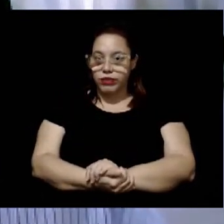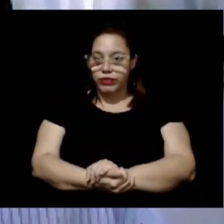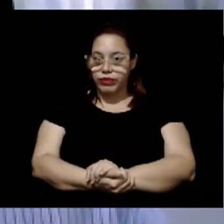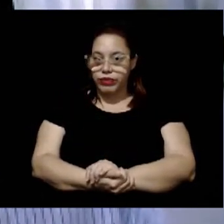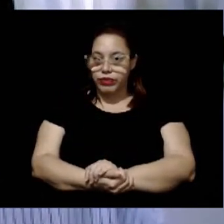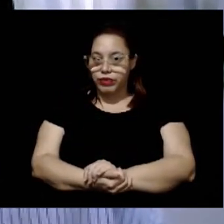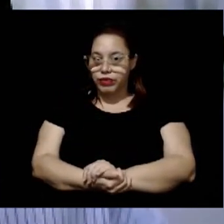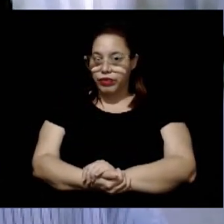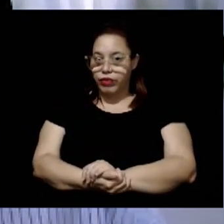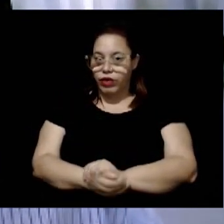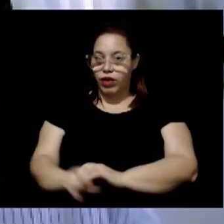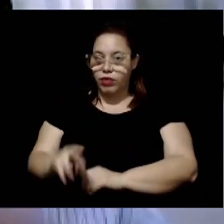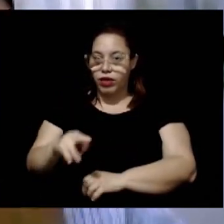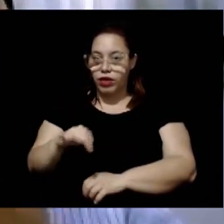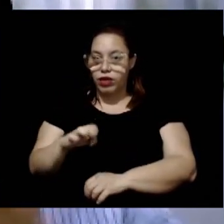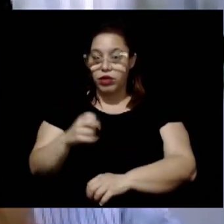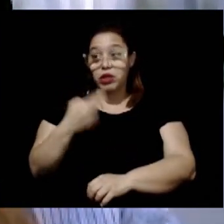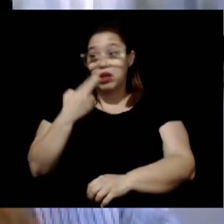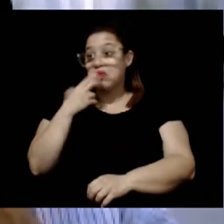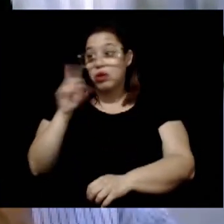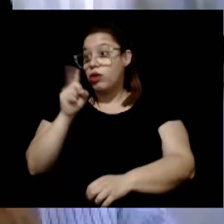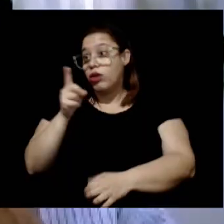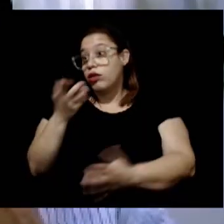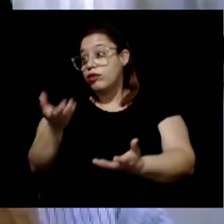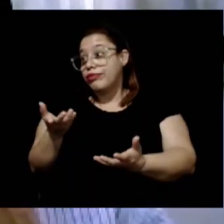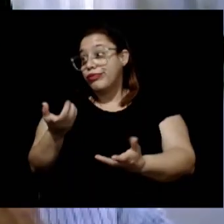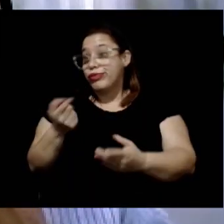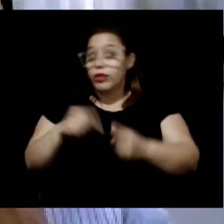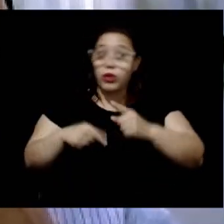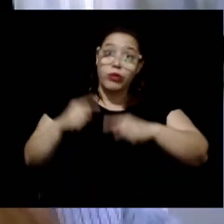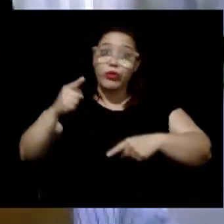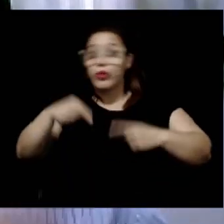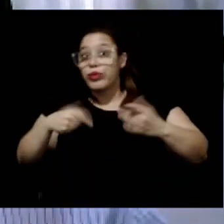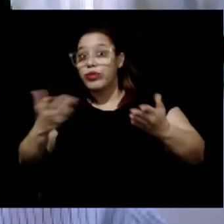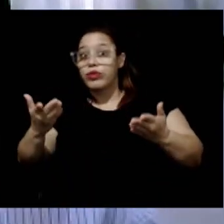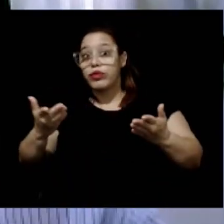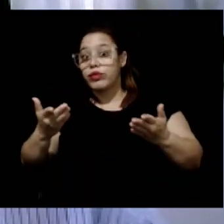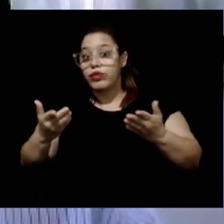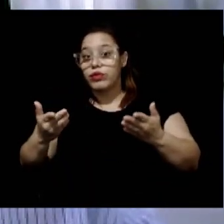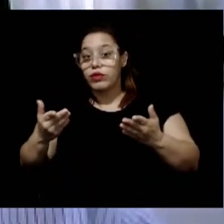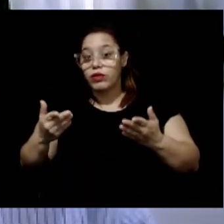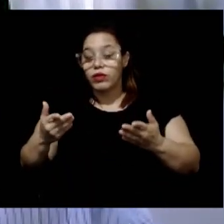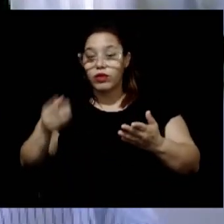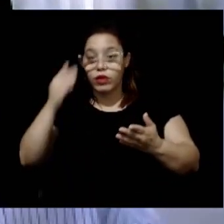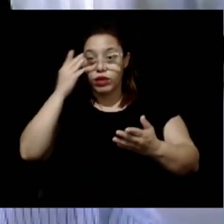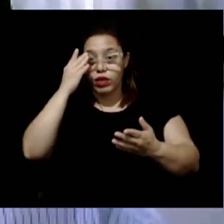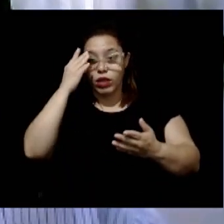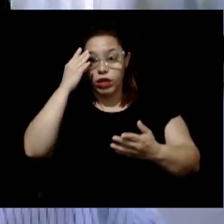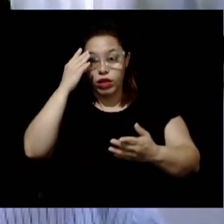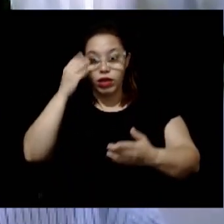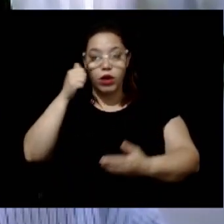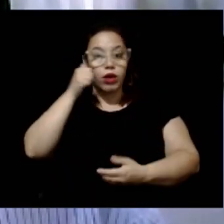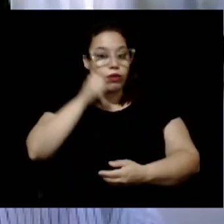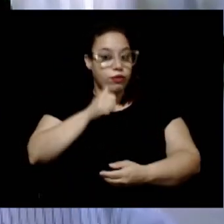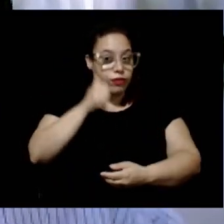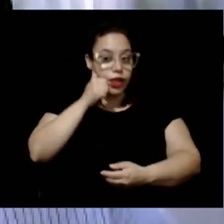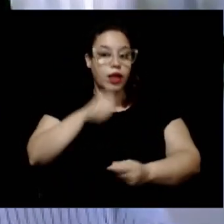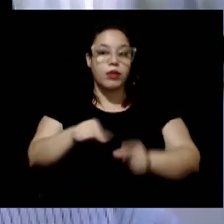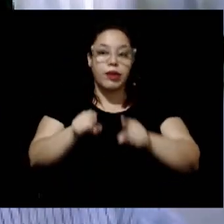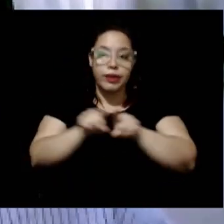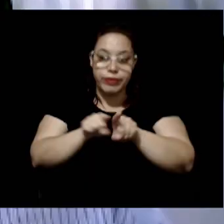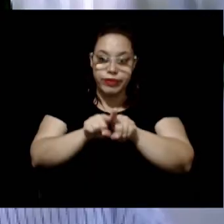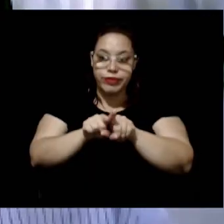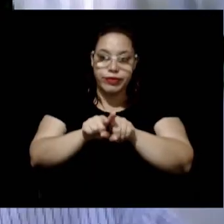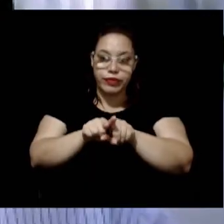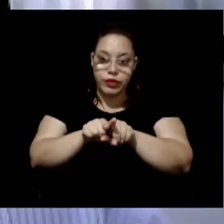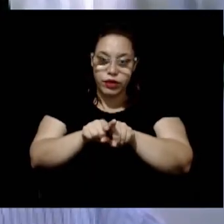reumatoide e não fuma, né? Mas não esse é um fator agravante. Predomina em mulheres, tá? Mas os